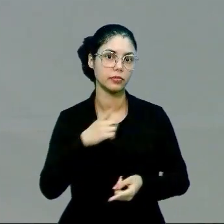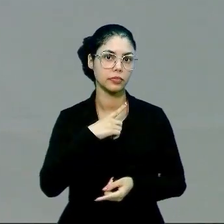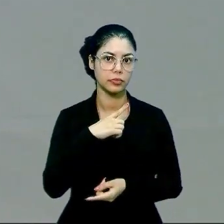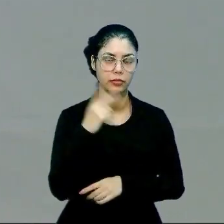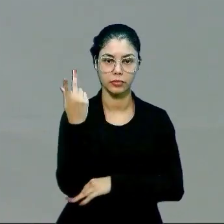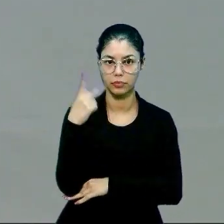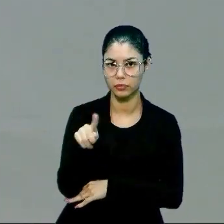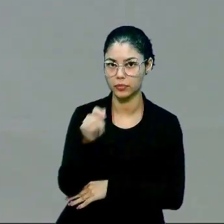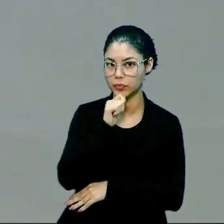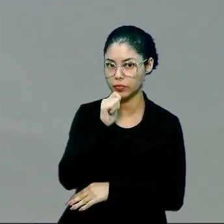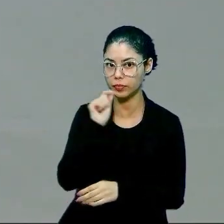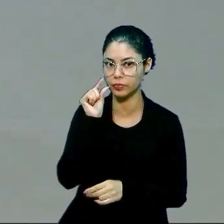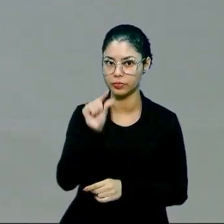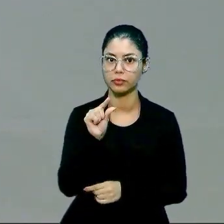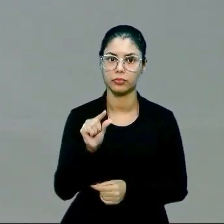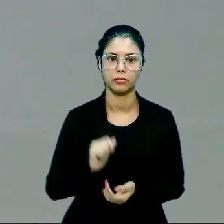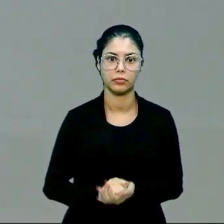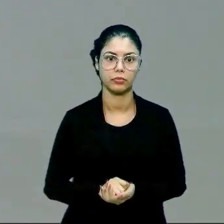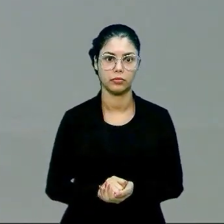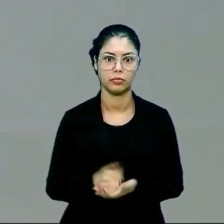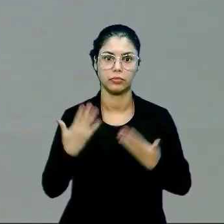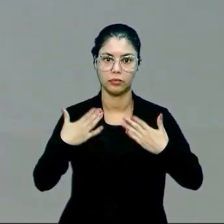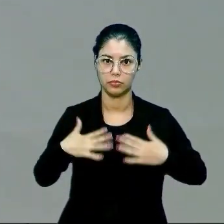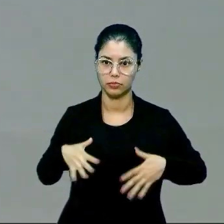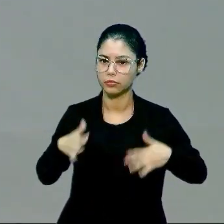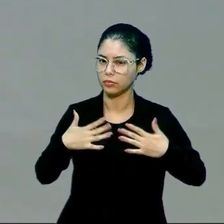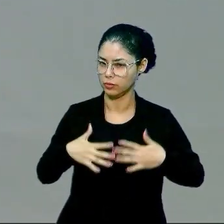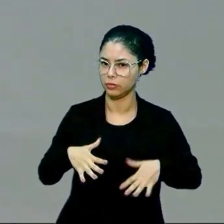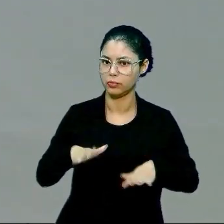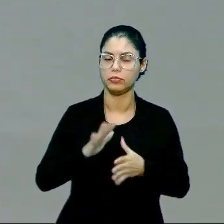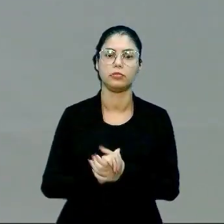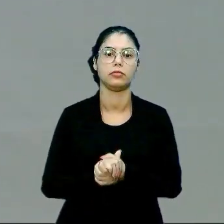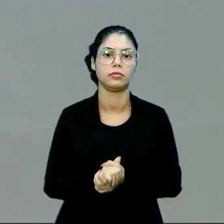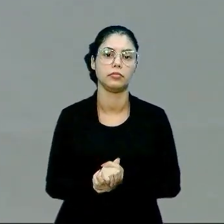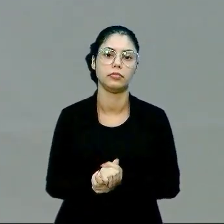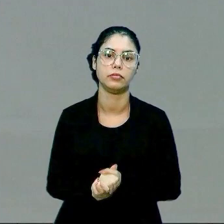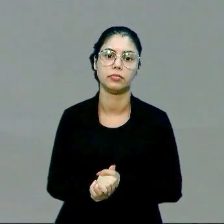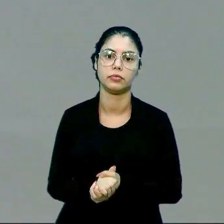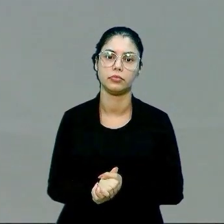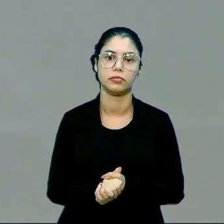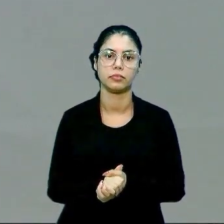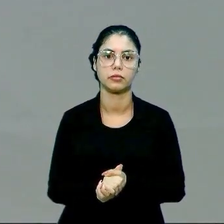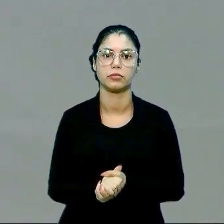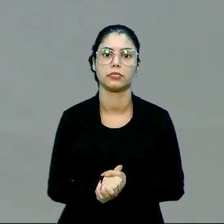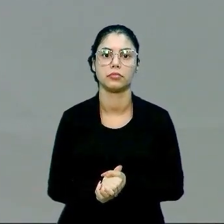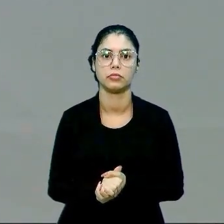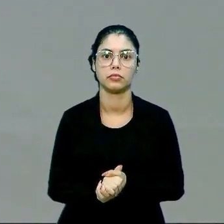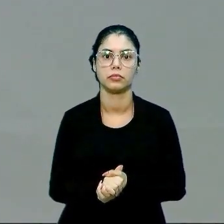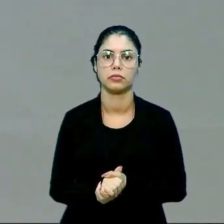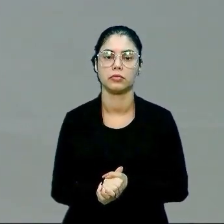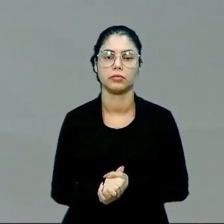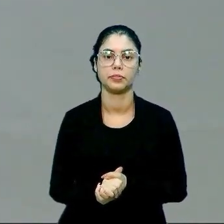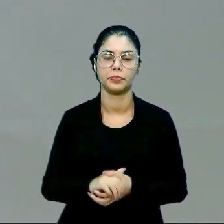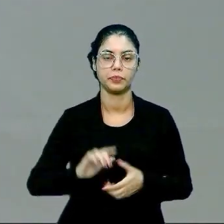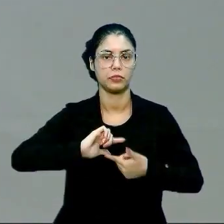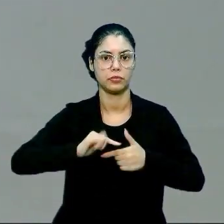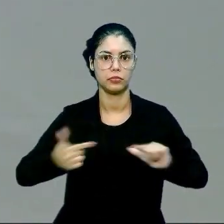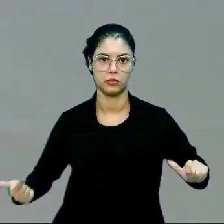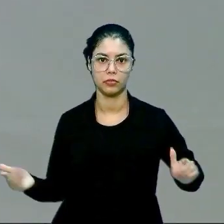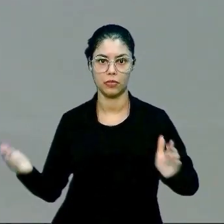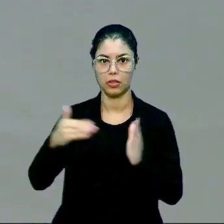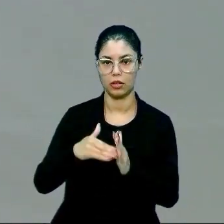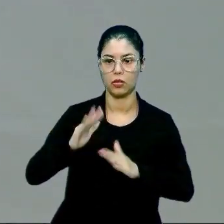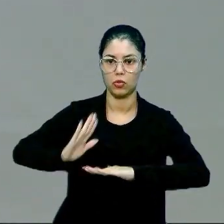tem um período aqui um pouco mais calmo. Então, na saída do modernismo